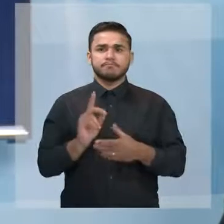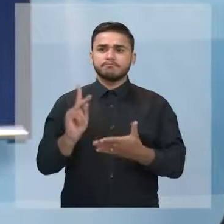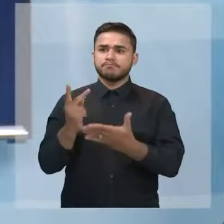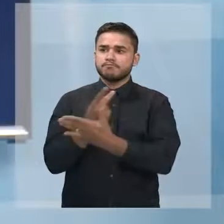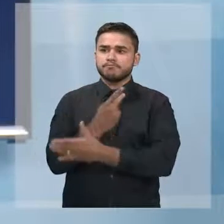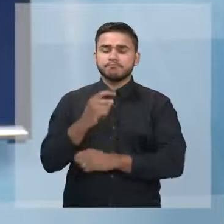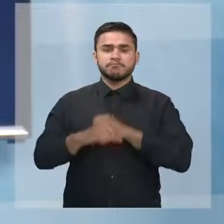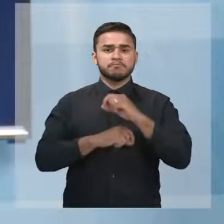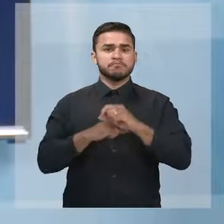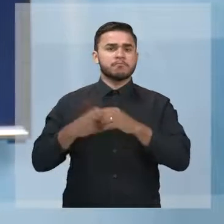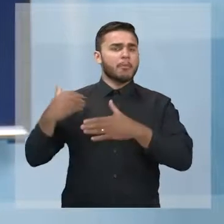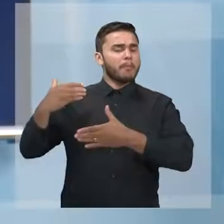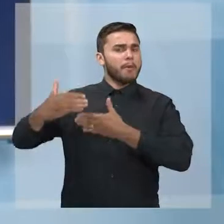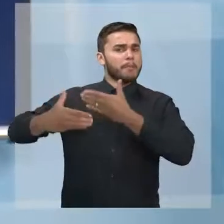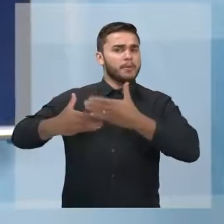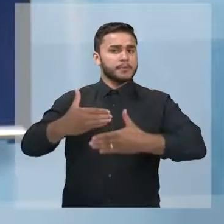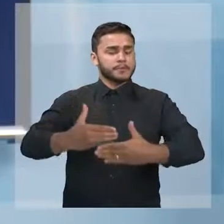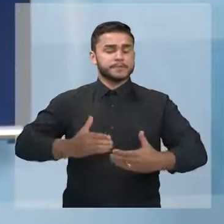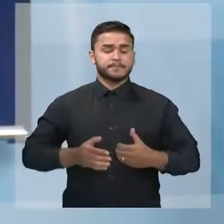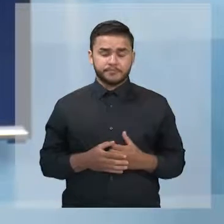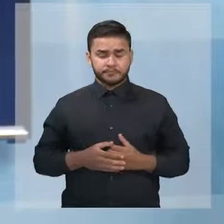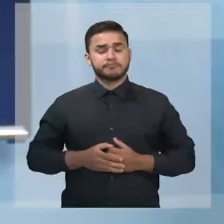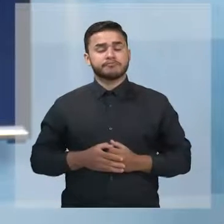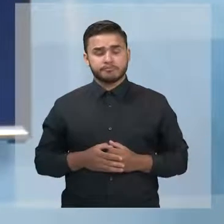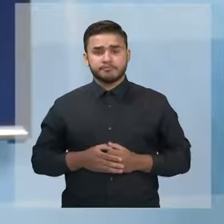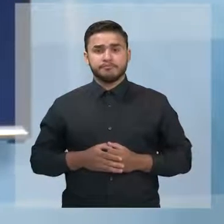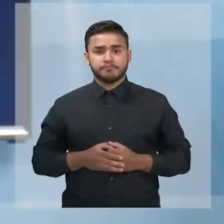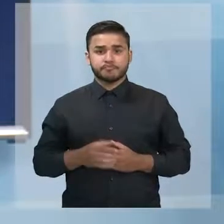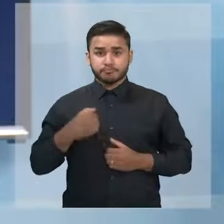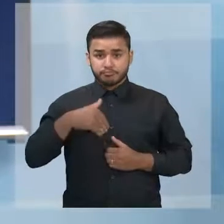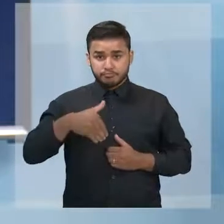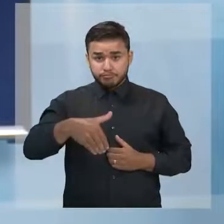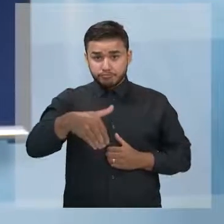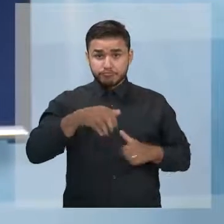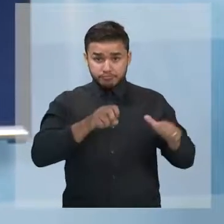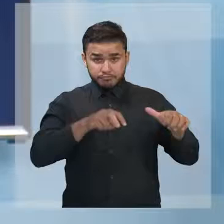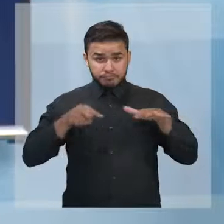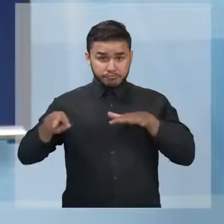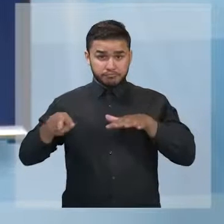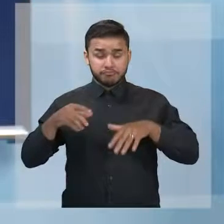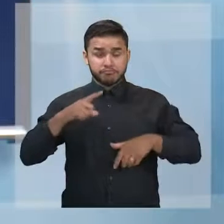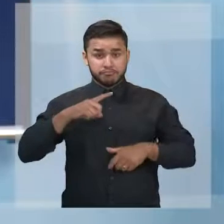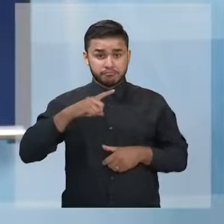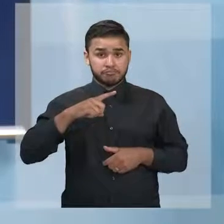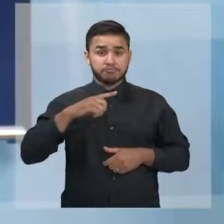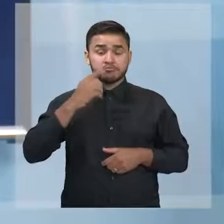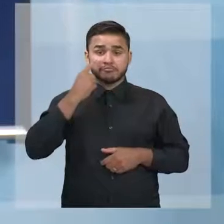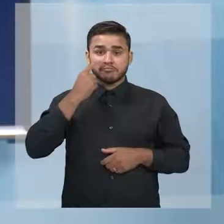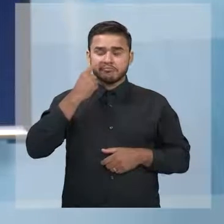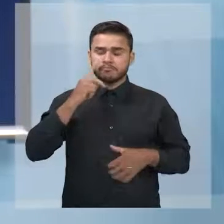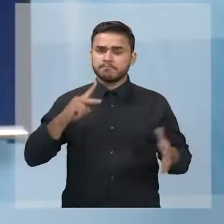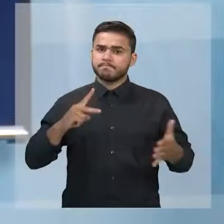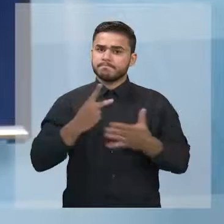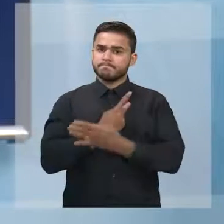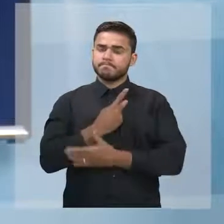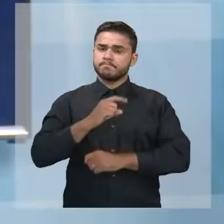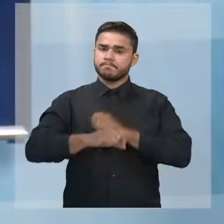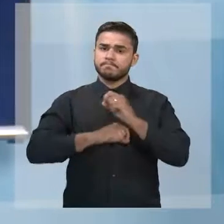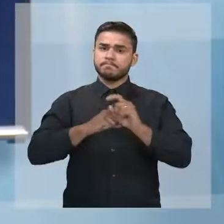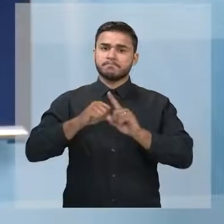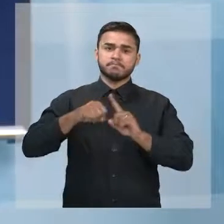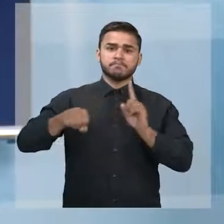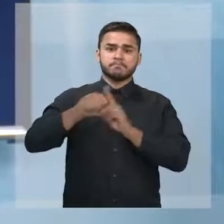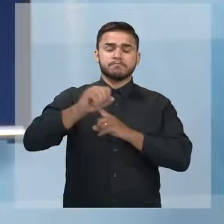presenciado nos últimos tempos. Na semana que passou, a sociedade brasileira foi mais uma vez